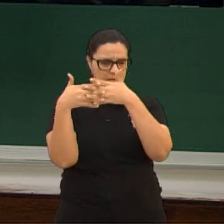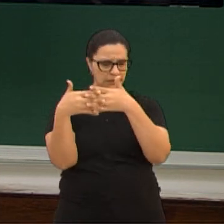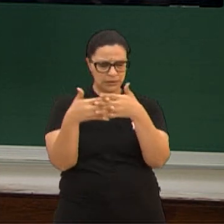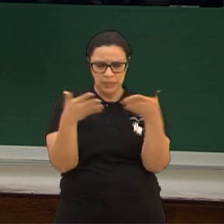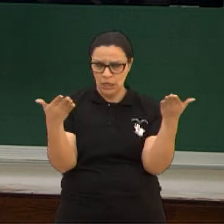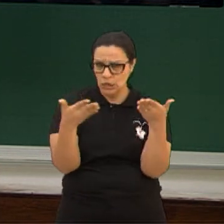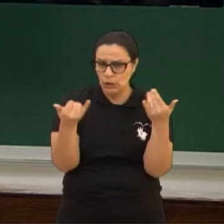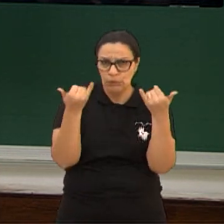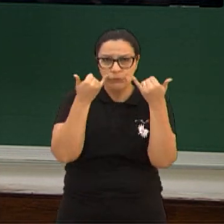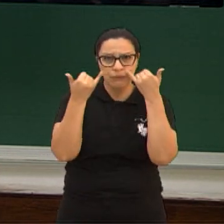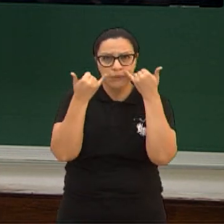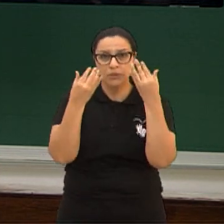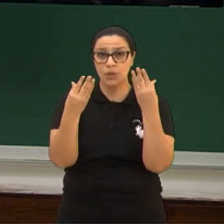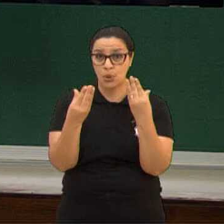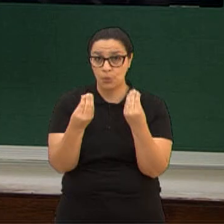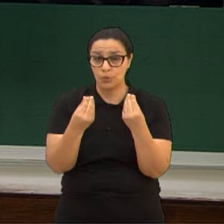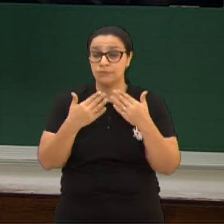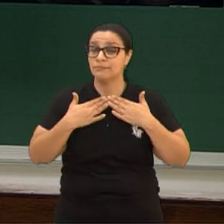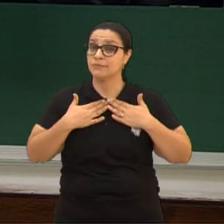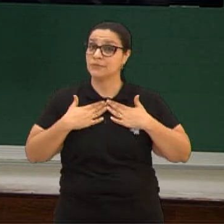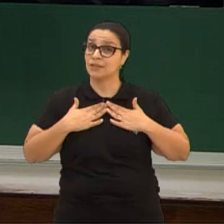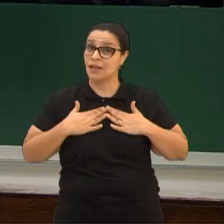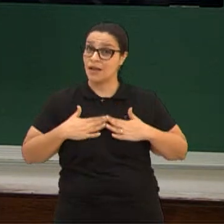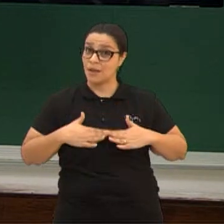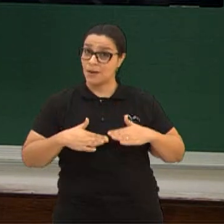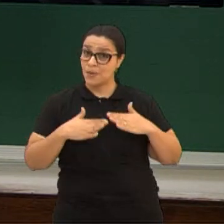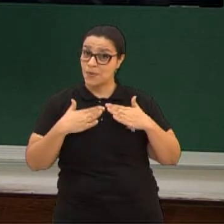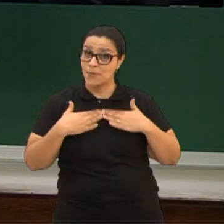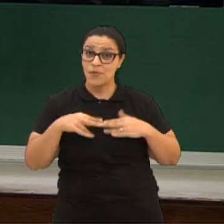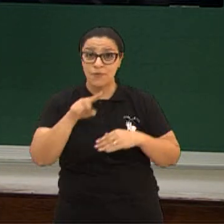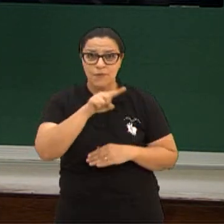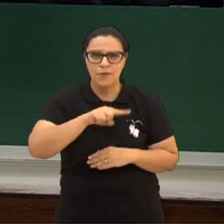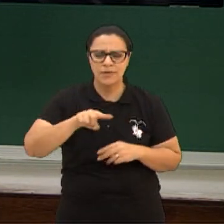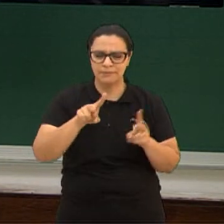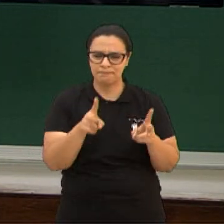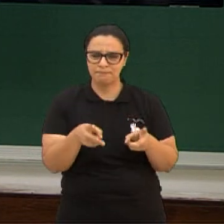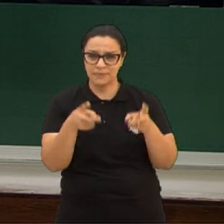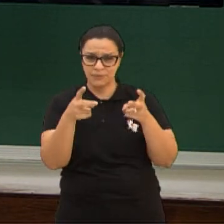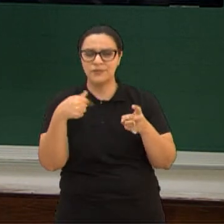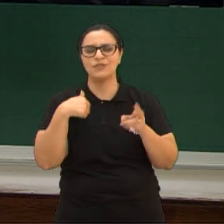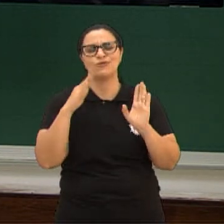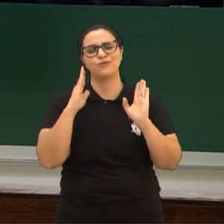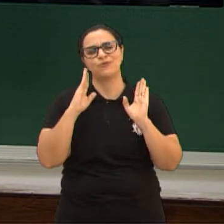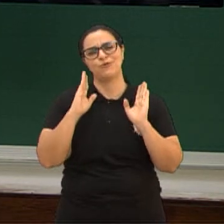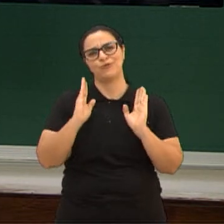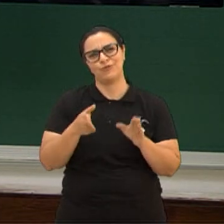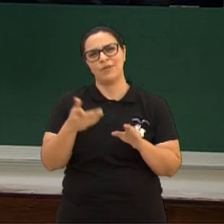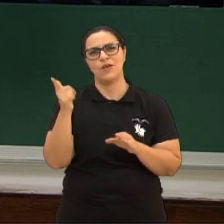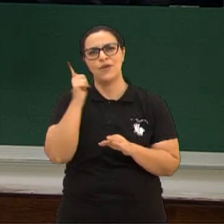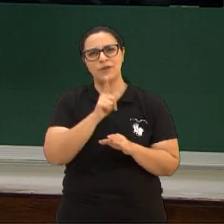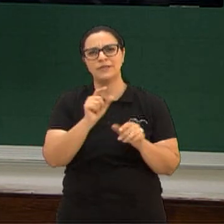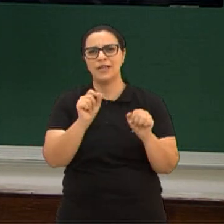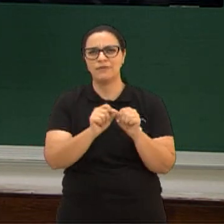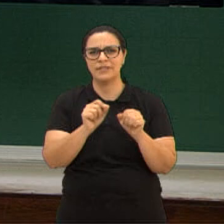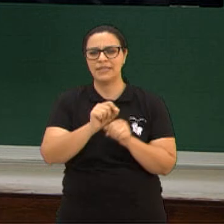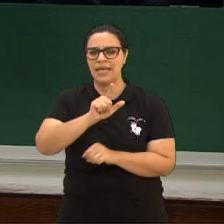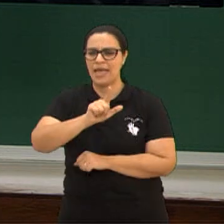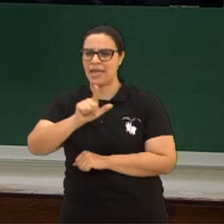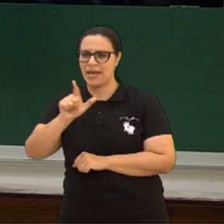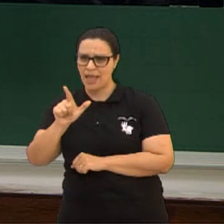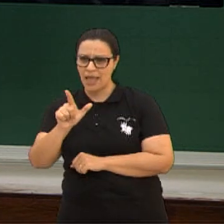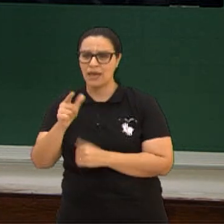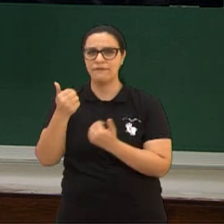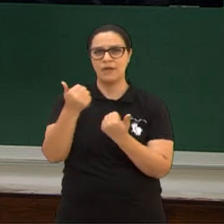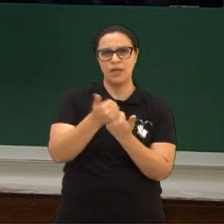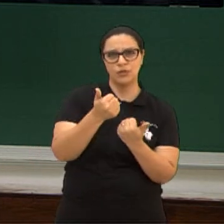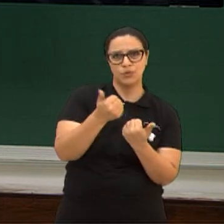é muita informação. Calma, quando vocês observarem, vocês já estão fazendo a dobra, já estão